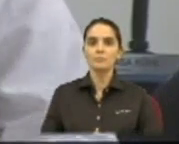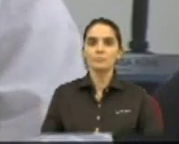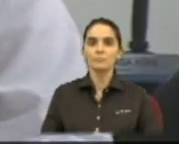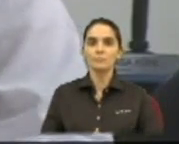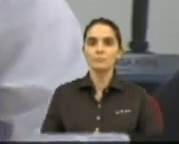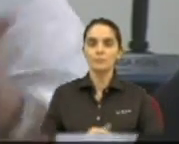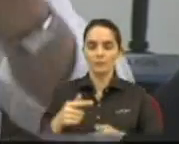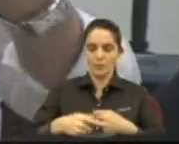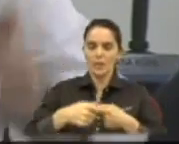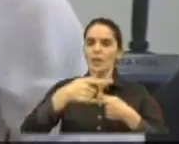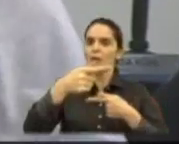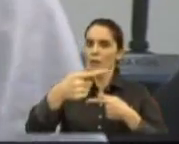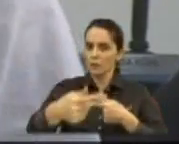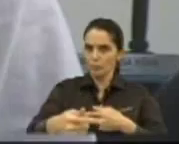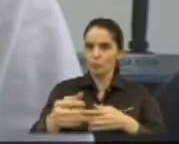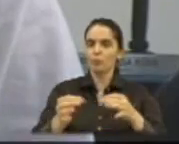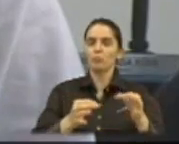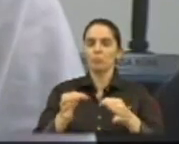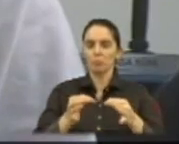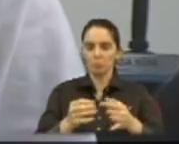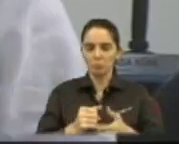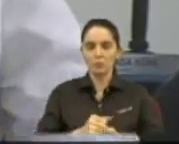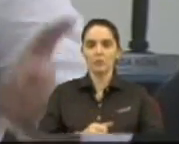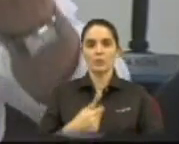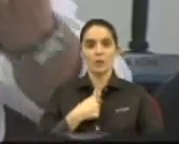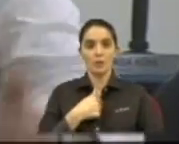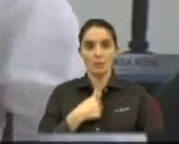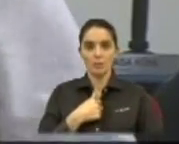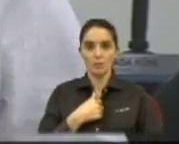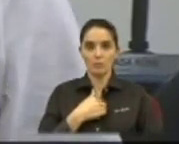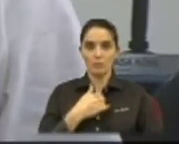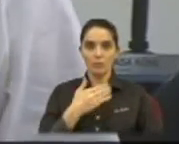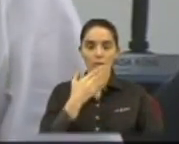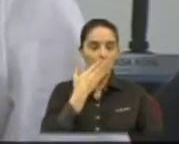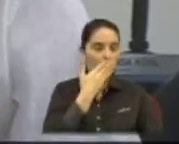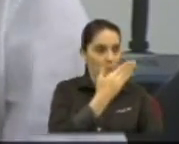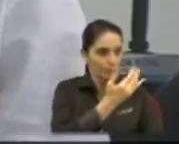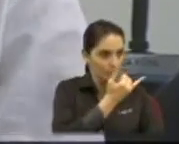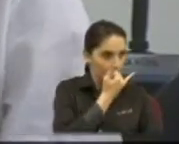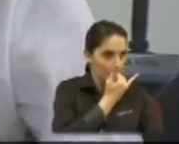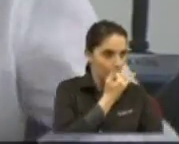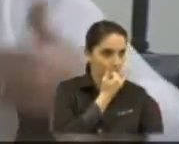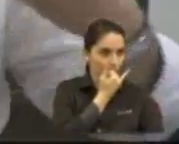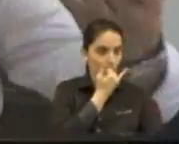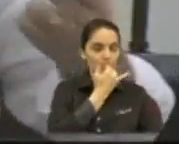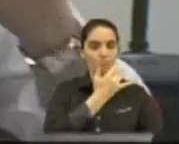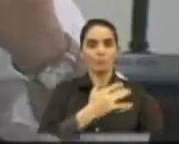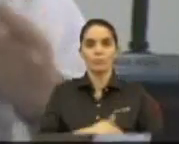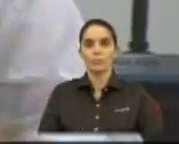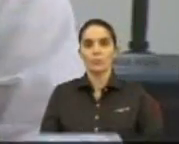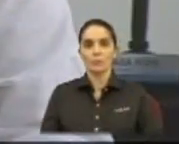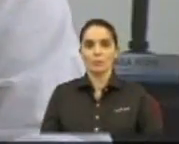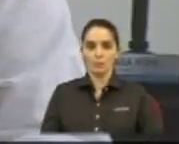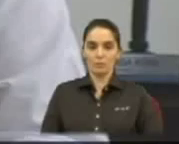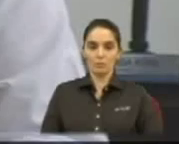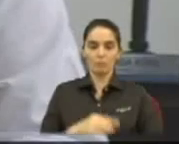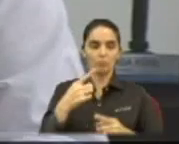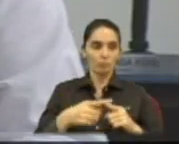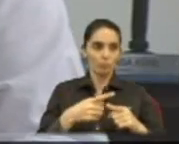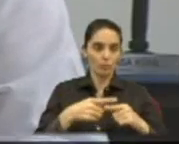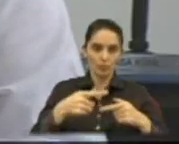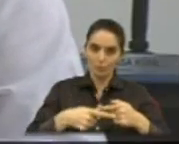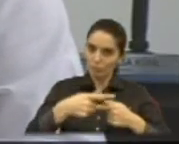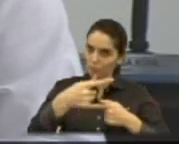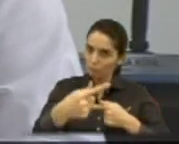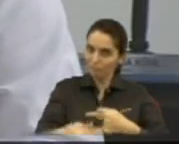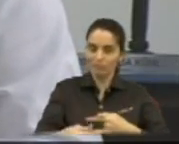vezes e adiou. Então, eu quero publicamente, vereador, pedir perdão para Vossa Excelência em ter prejudicado por uma semana